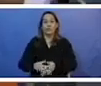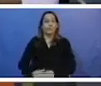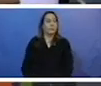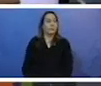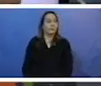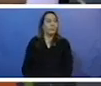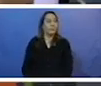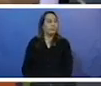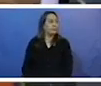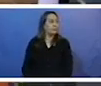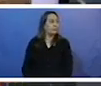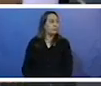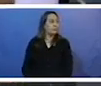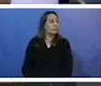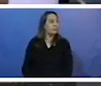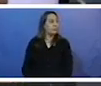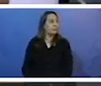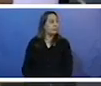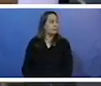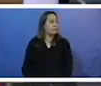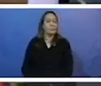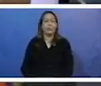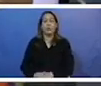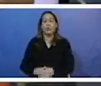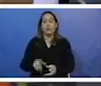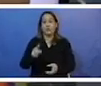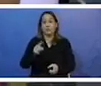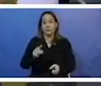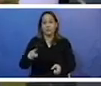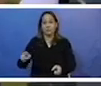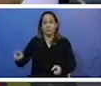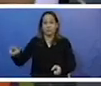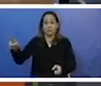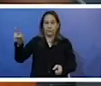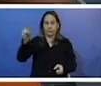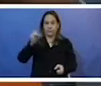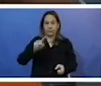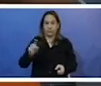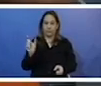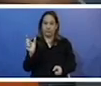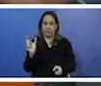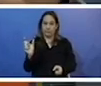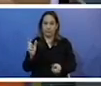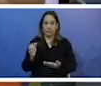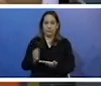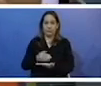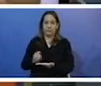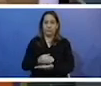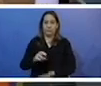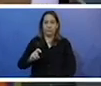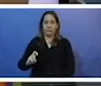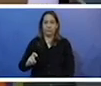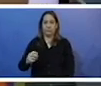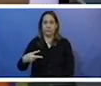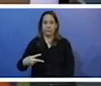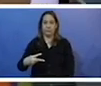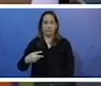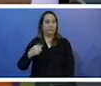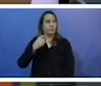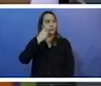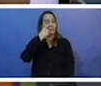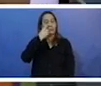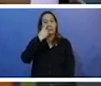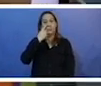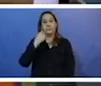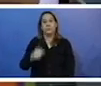bastante atenção. Contorne a sílaba, página 52, contorne a sílaba